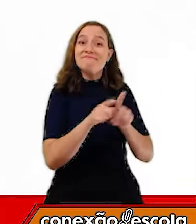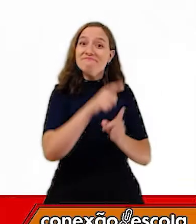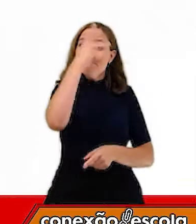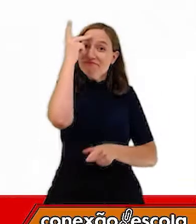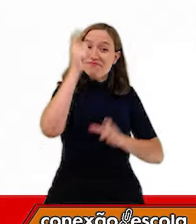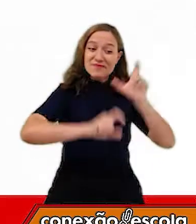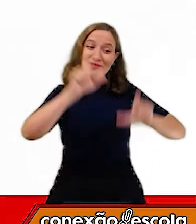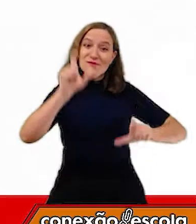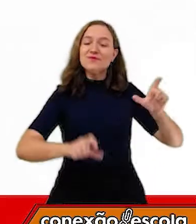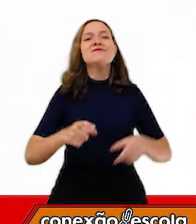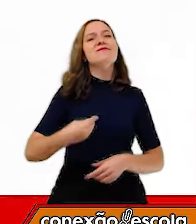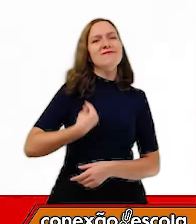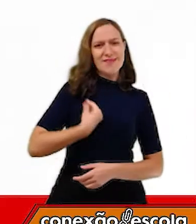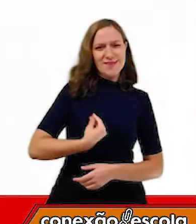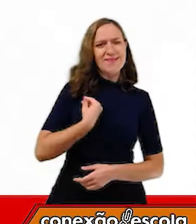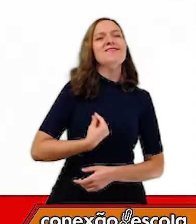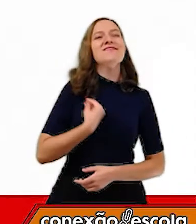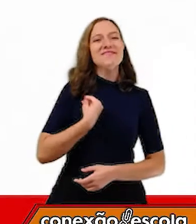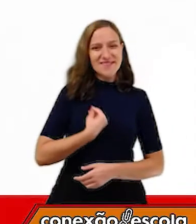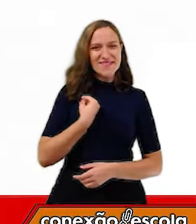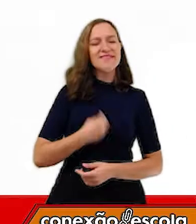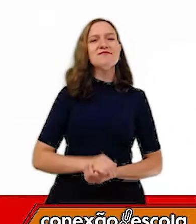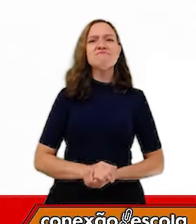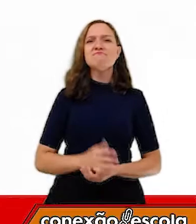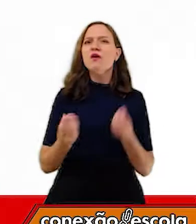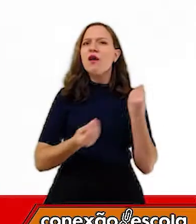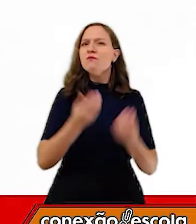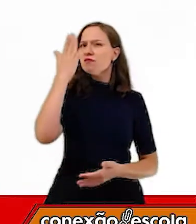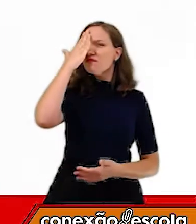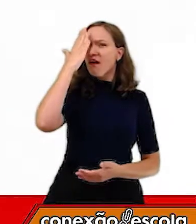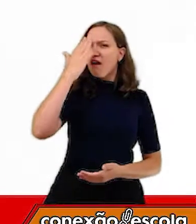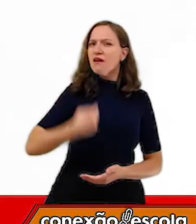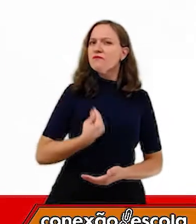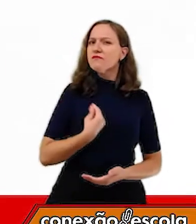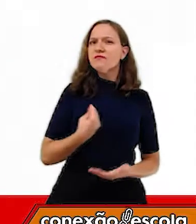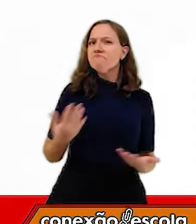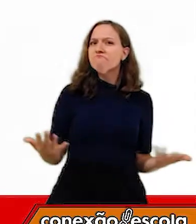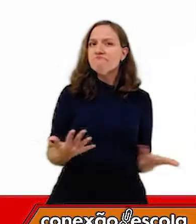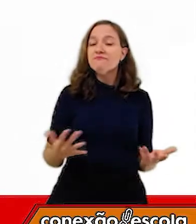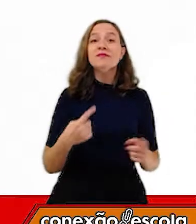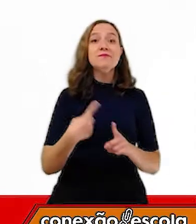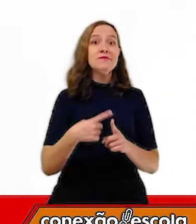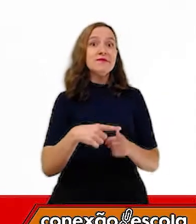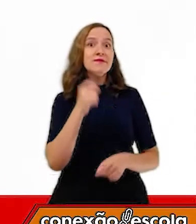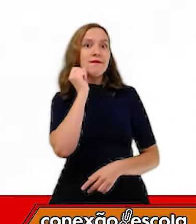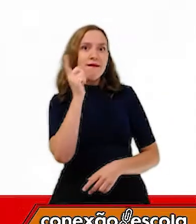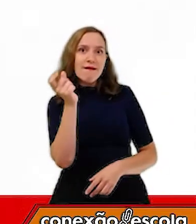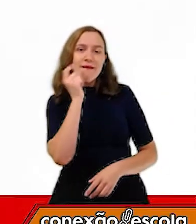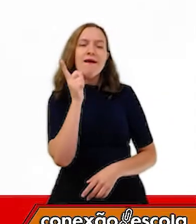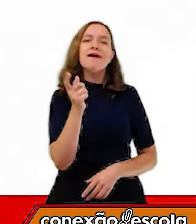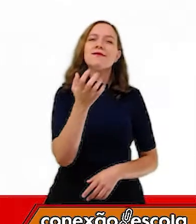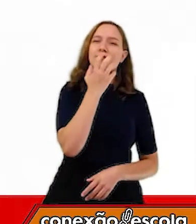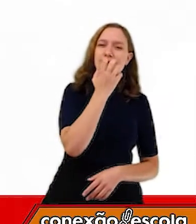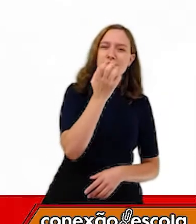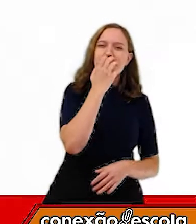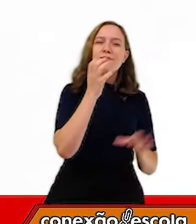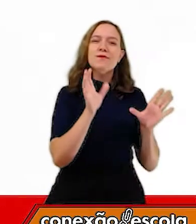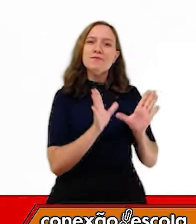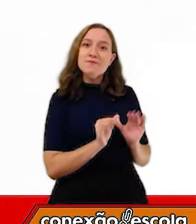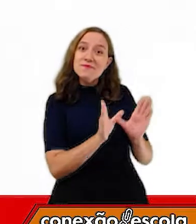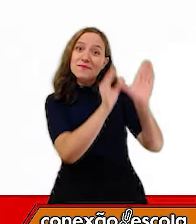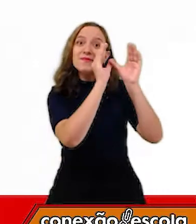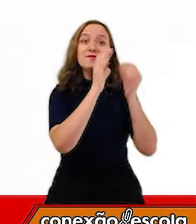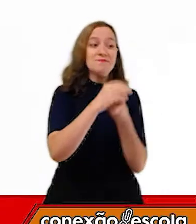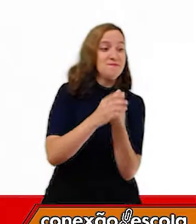pessoas são seres vivos. Por que a gente sabe disso? Porque o gato, o cachorro, a borboleta,